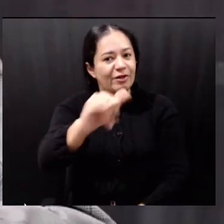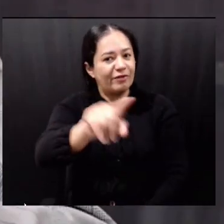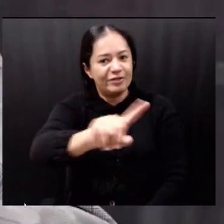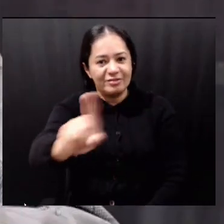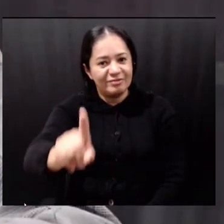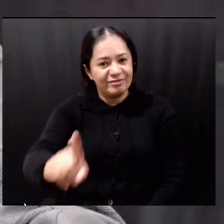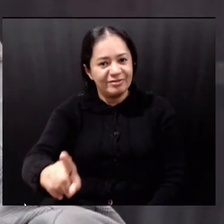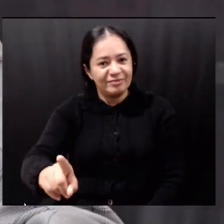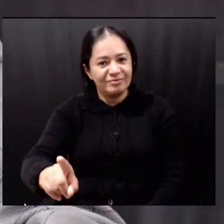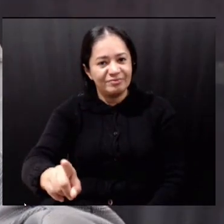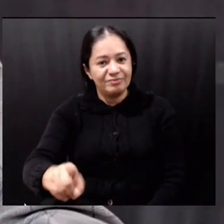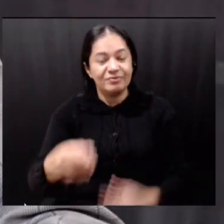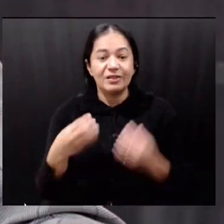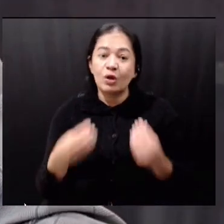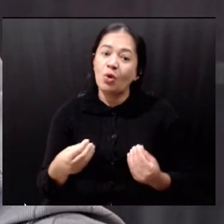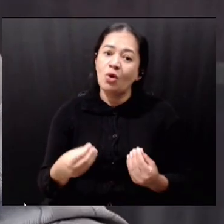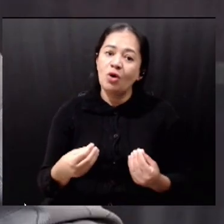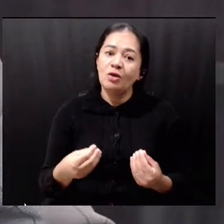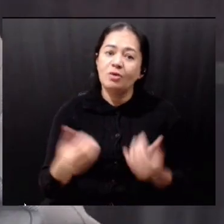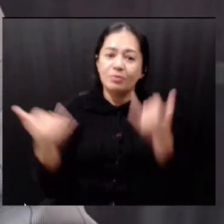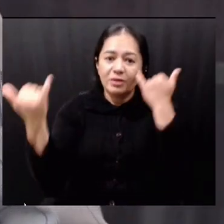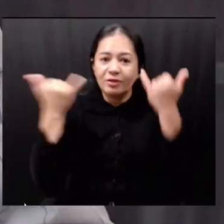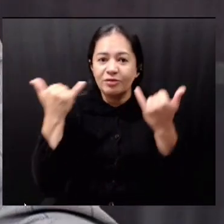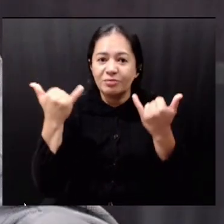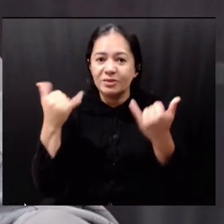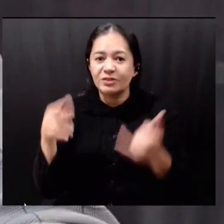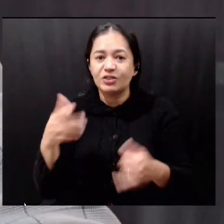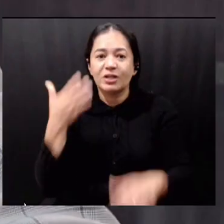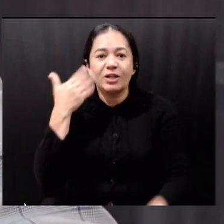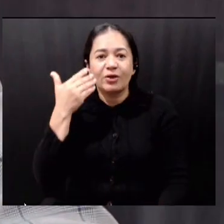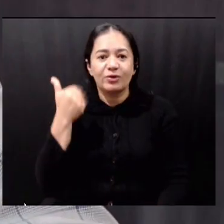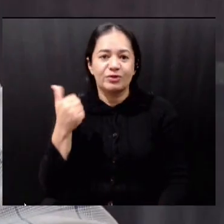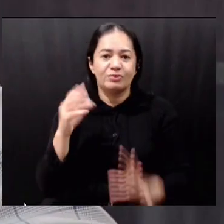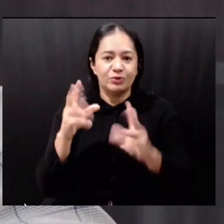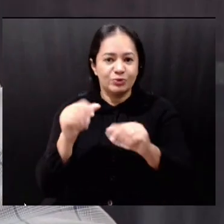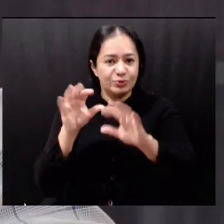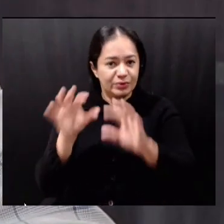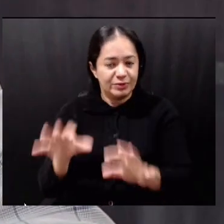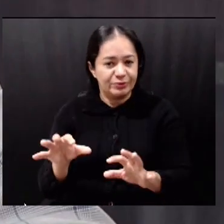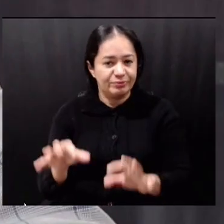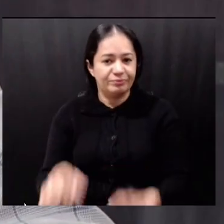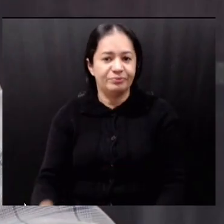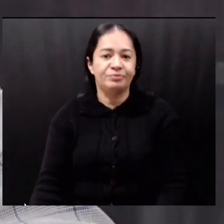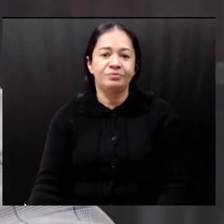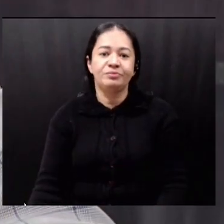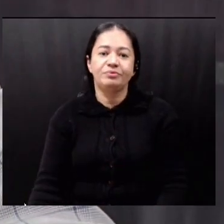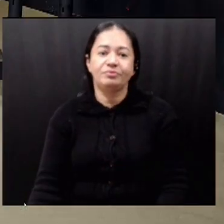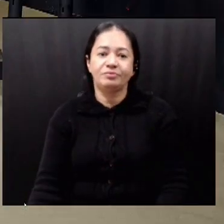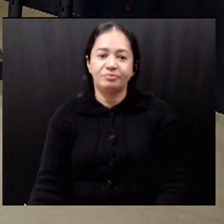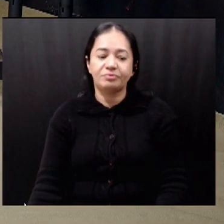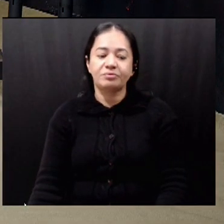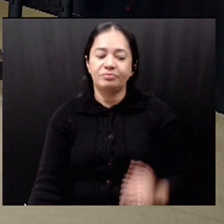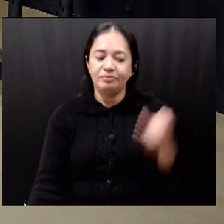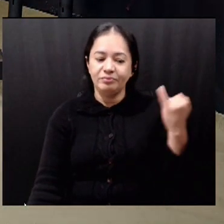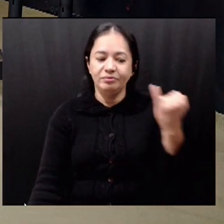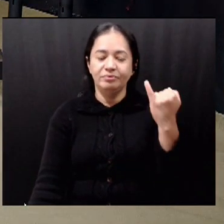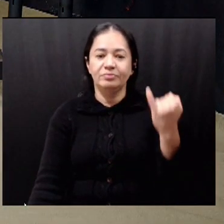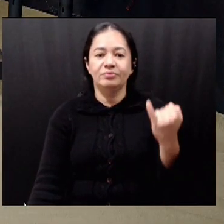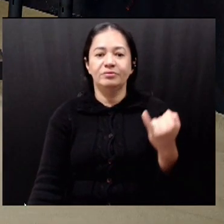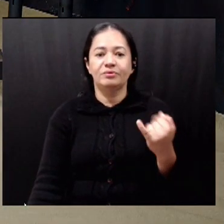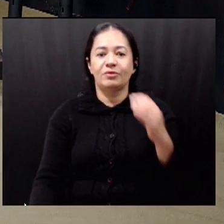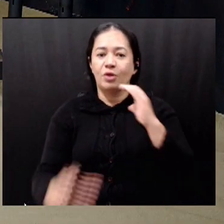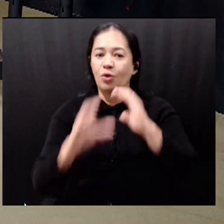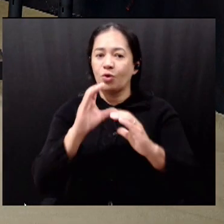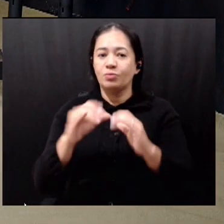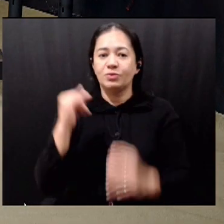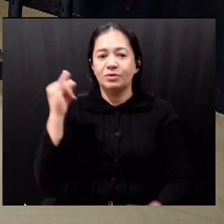ter nem a informação de que ele tá consumindo tudo isso, né? Então É importante. Comunicação, gente. Falar é